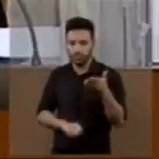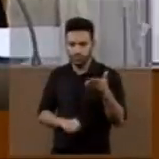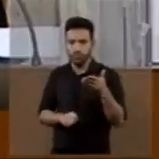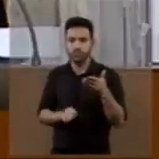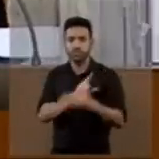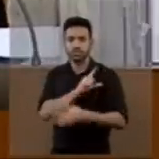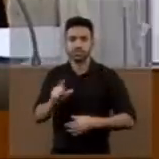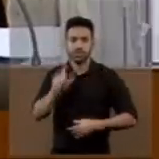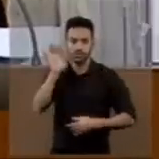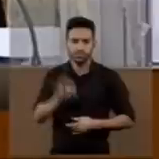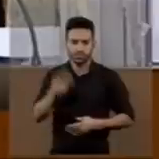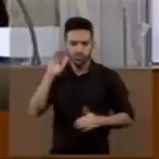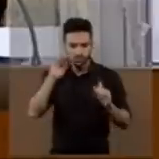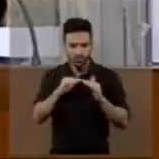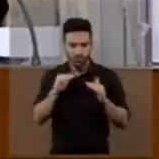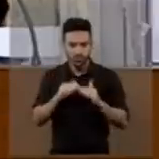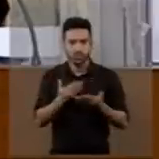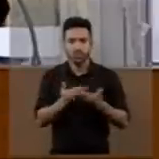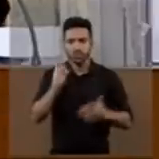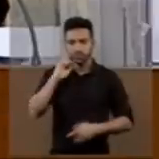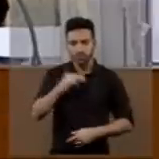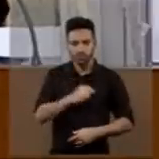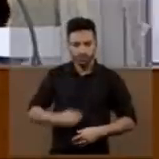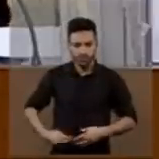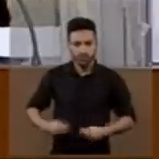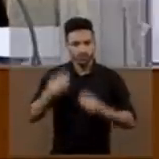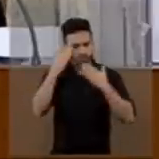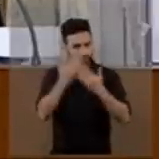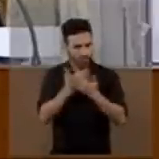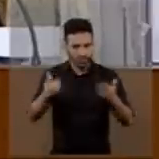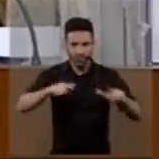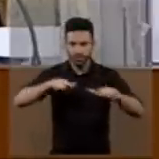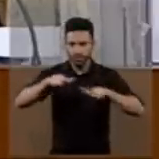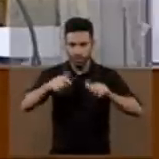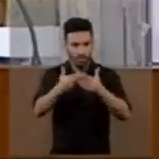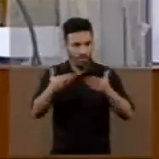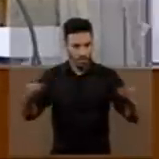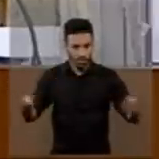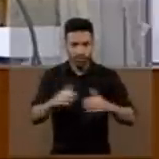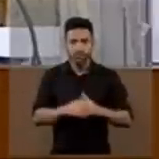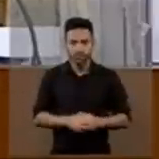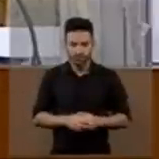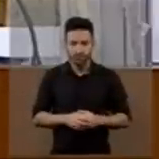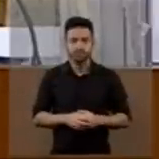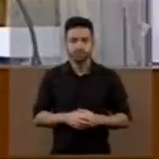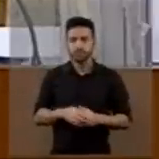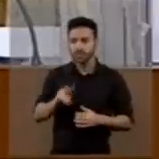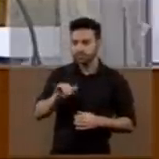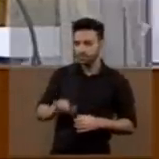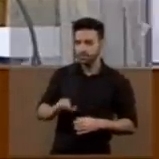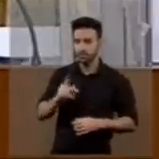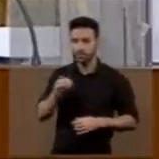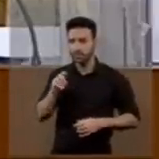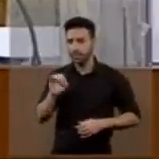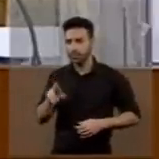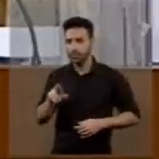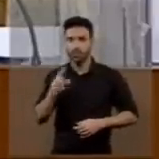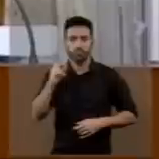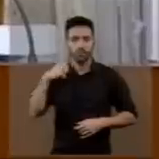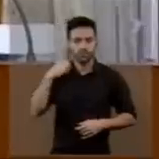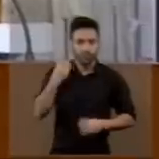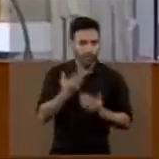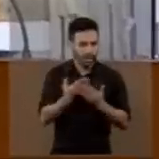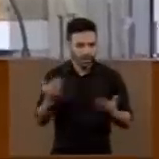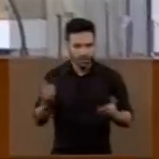por unanimidade. Senhores ministros, agradeço o trabalho de Excelência, senhor vice-procurador-geral, senhores